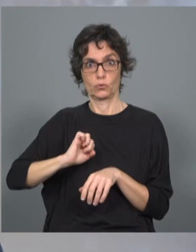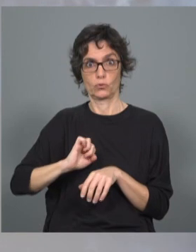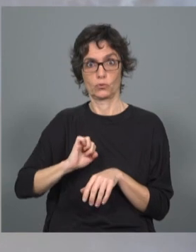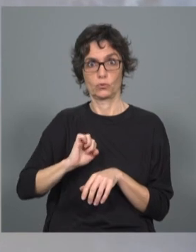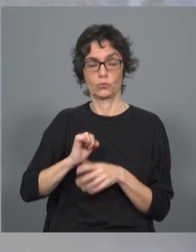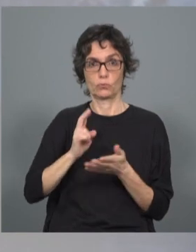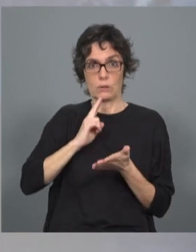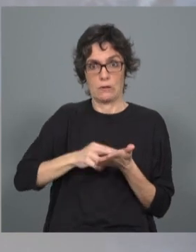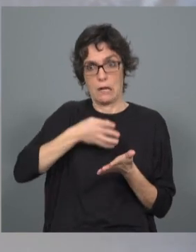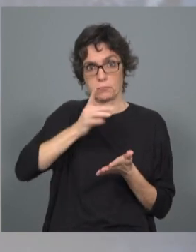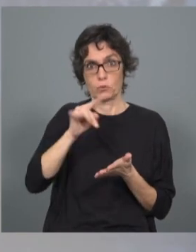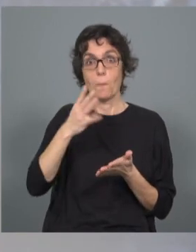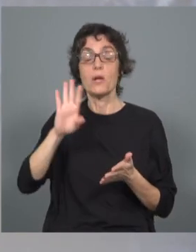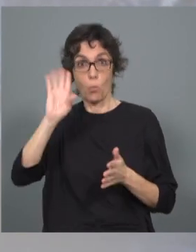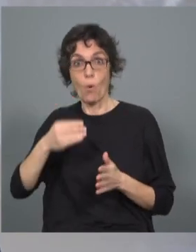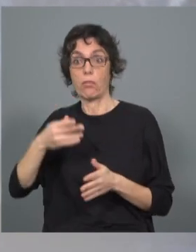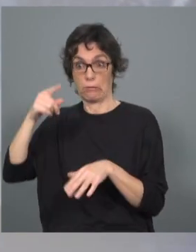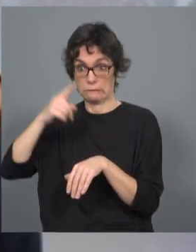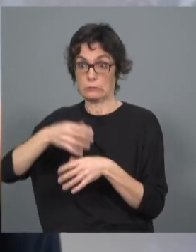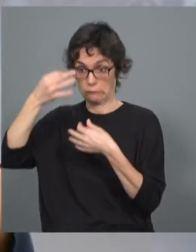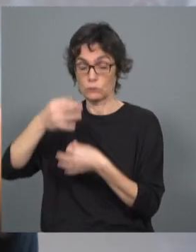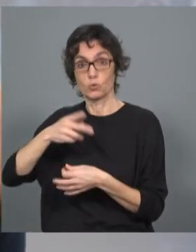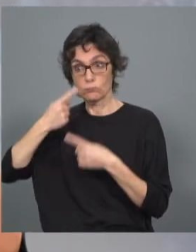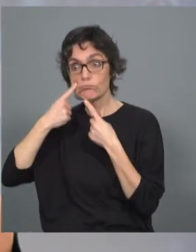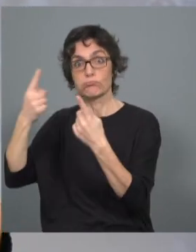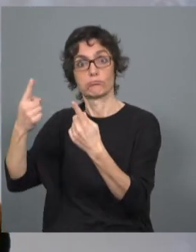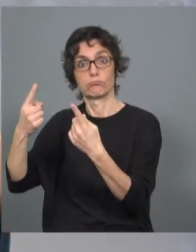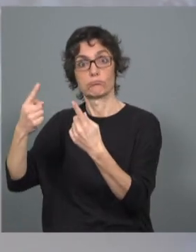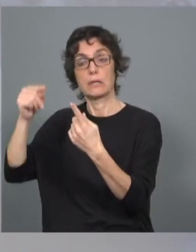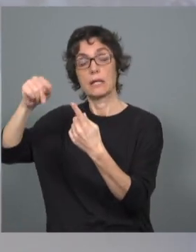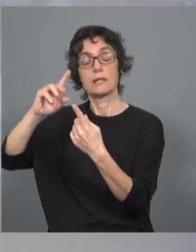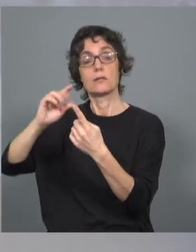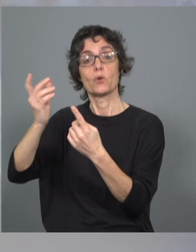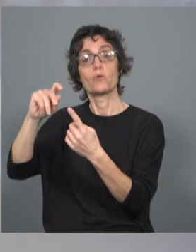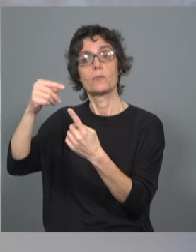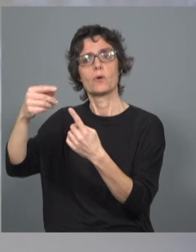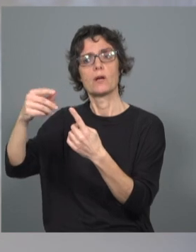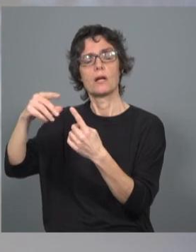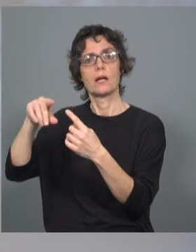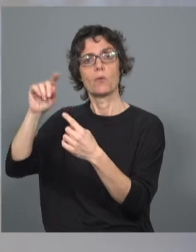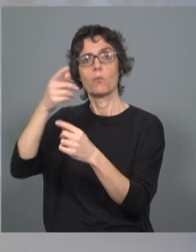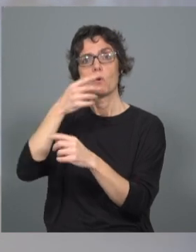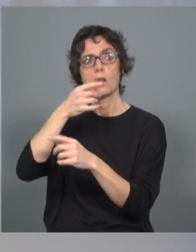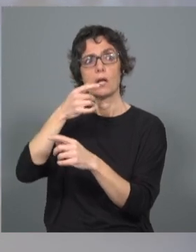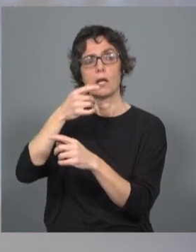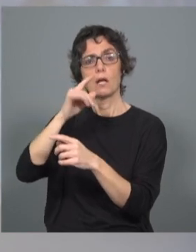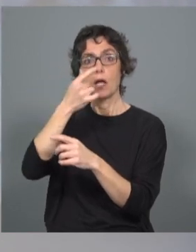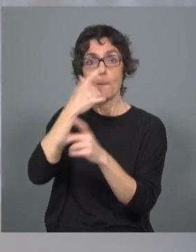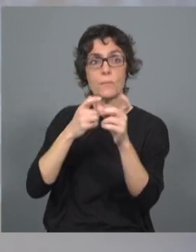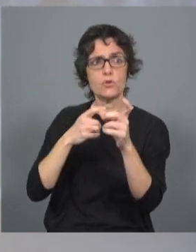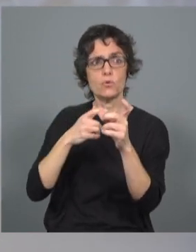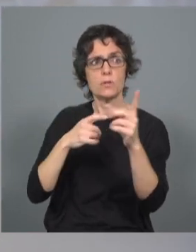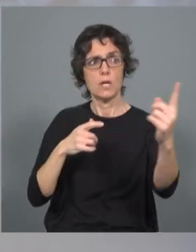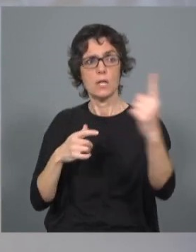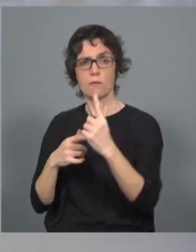e explicamos a nossa história, isso faz com que essas pessoas vão dizer a outras e há pessoas que vêm ter connosco e dizem, mas eu que sou recasada também posso ir fazer o Relógio da